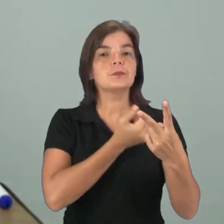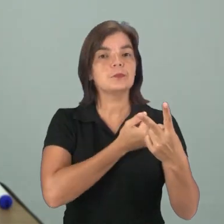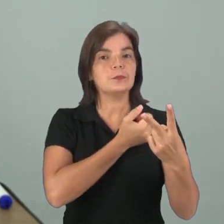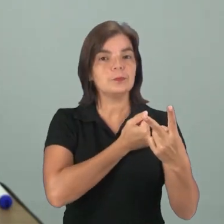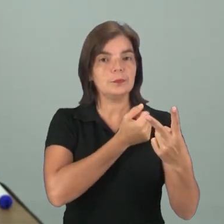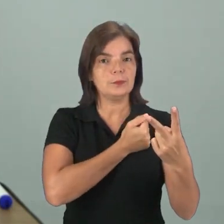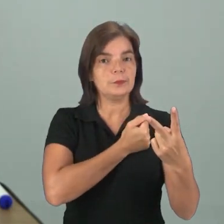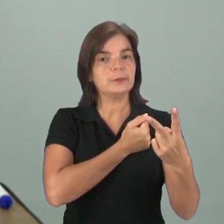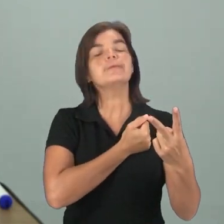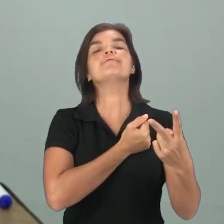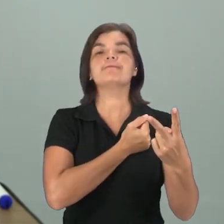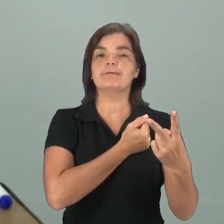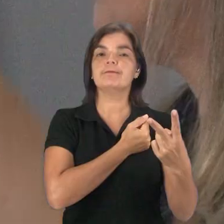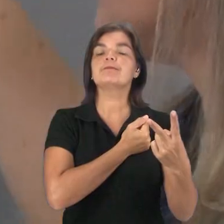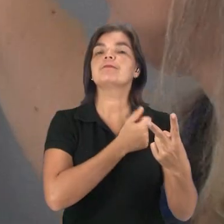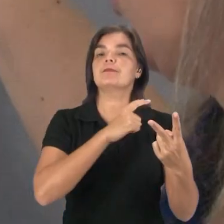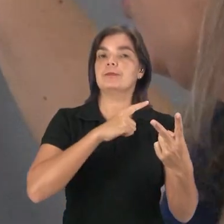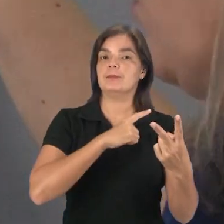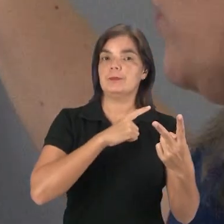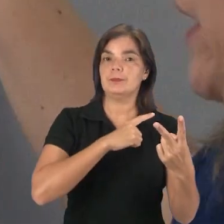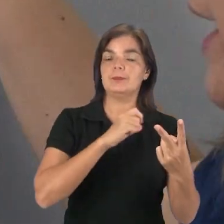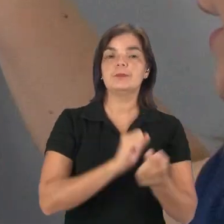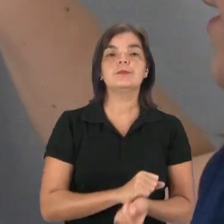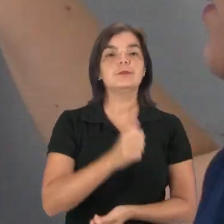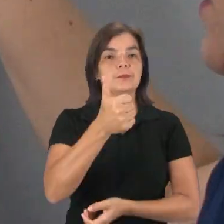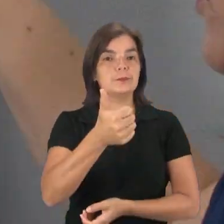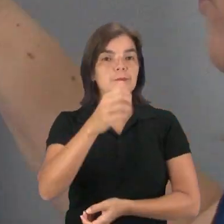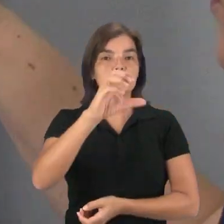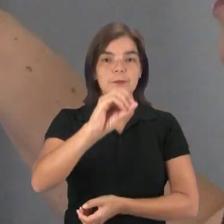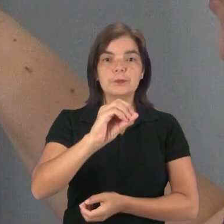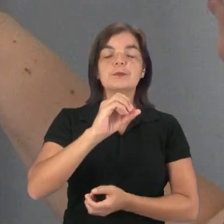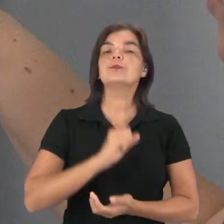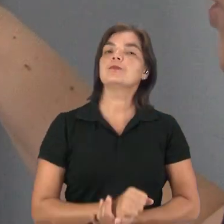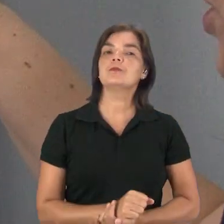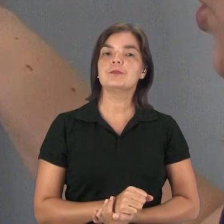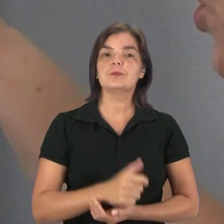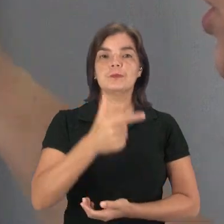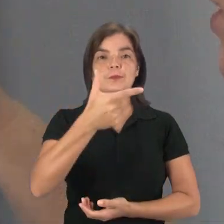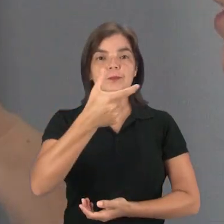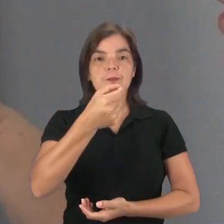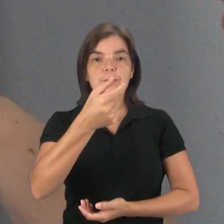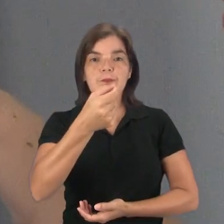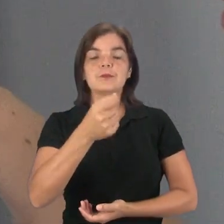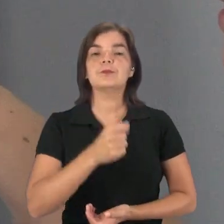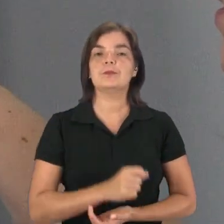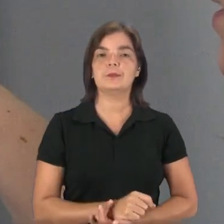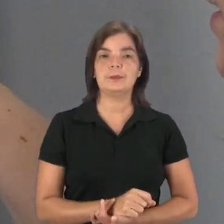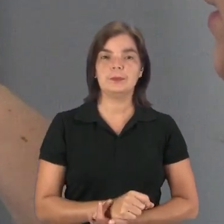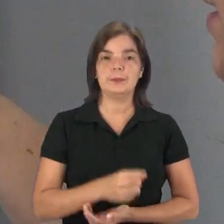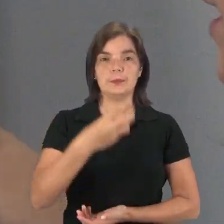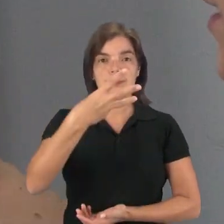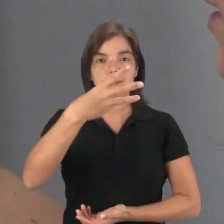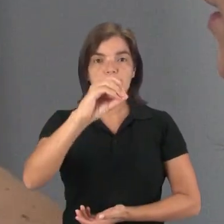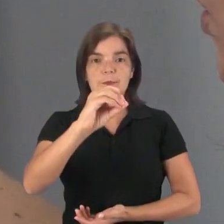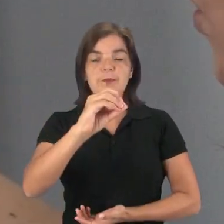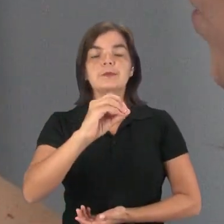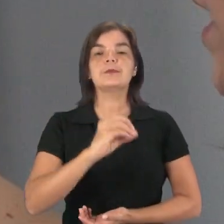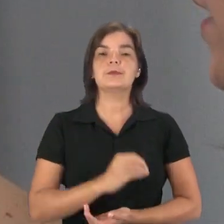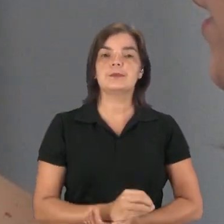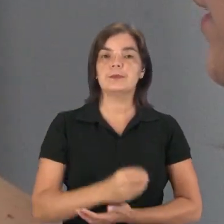partir de dois algarismos, que nós temos o 10, 20,